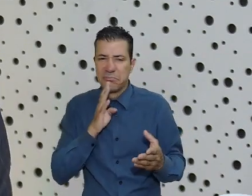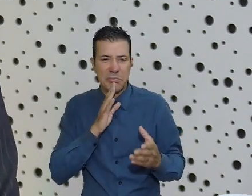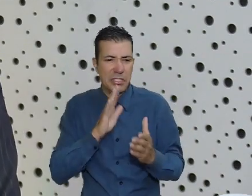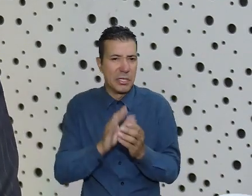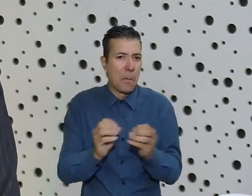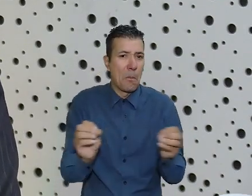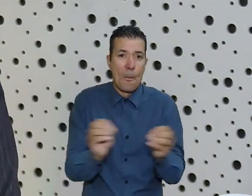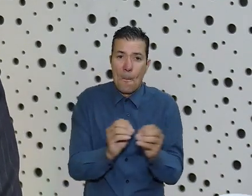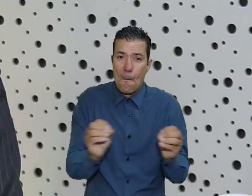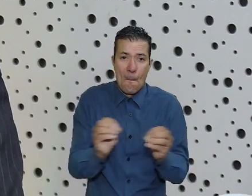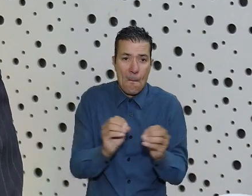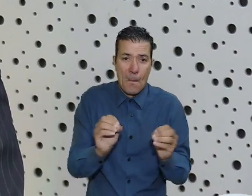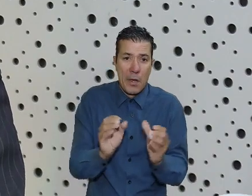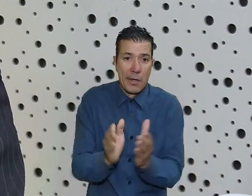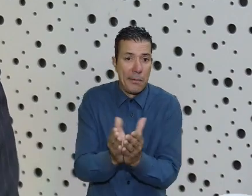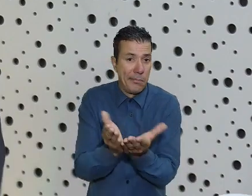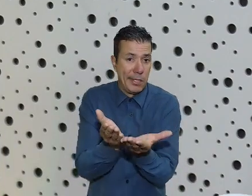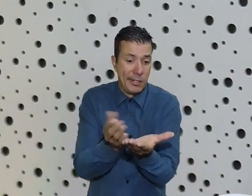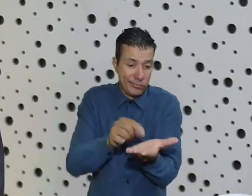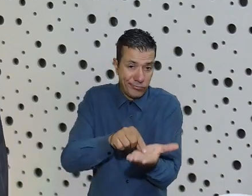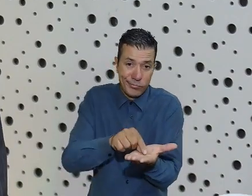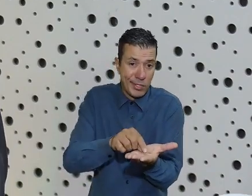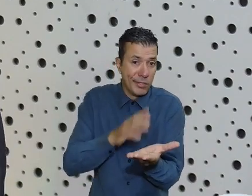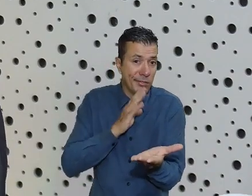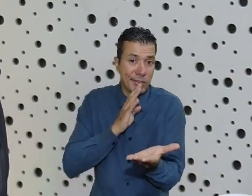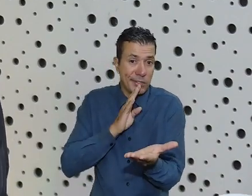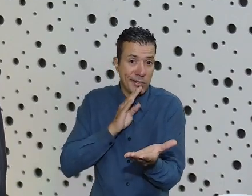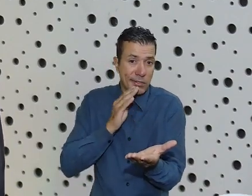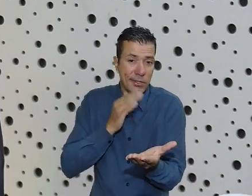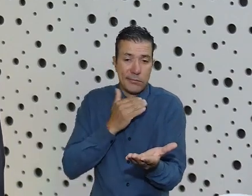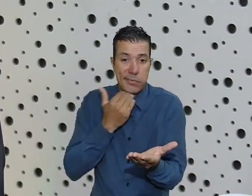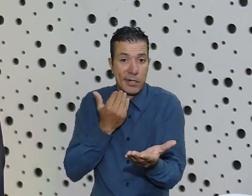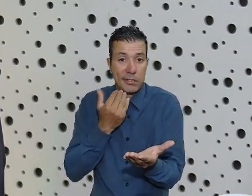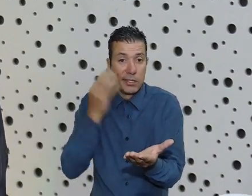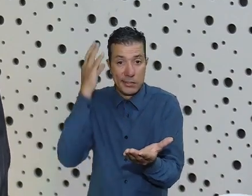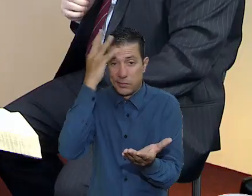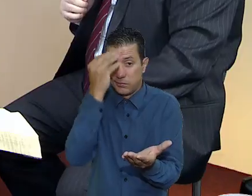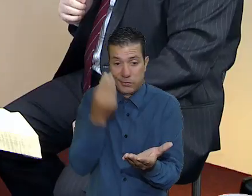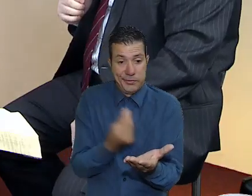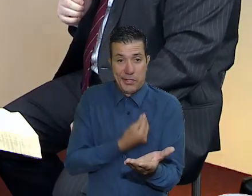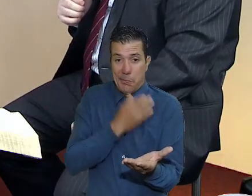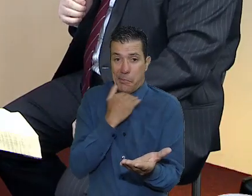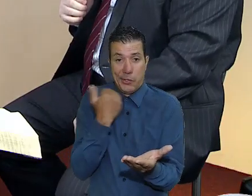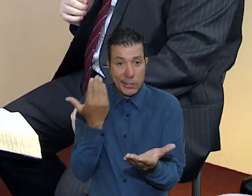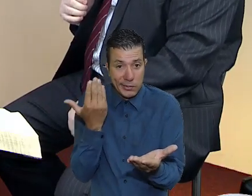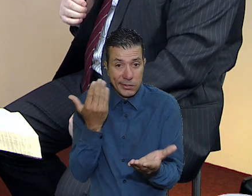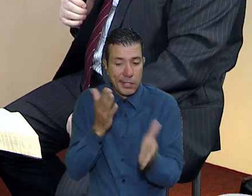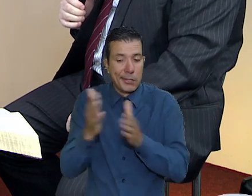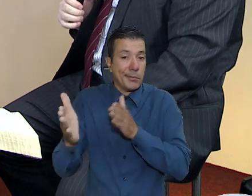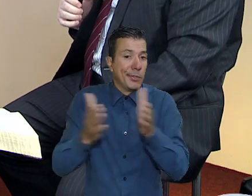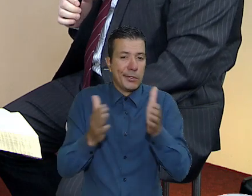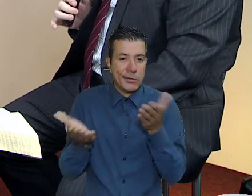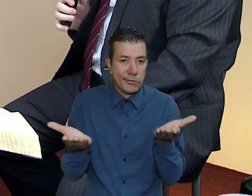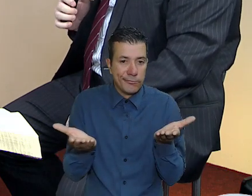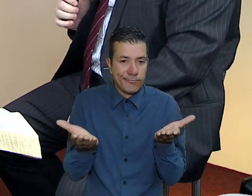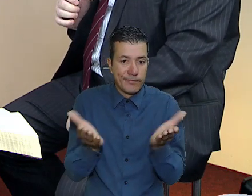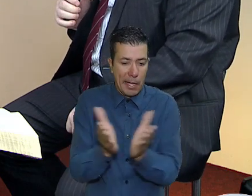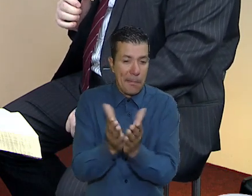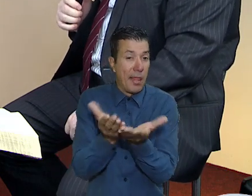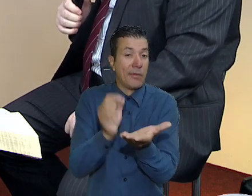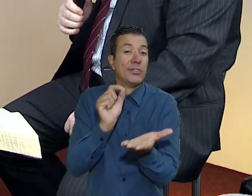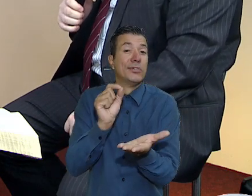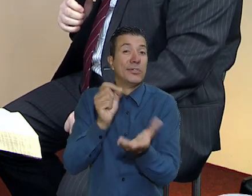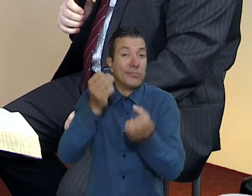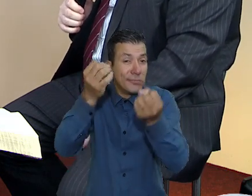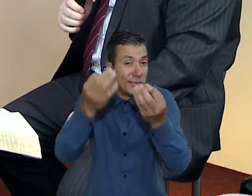desconhecido do alimento da verdade, as pessoas estavam mortas aí já, Léo. Então a Bíblia, ela, nesse período, pastor, ela se tornou algo